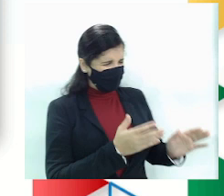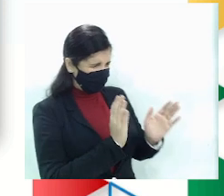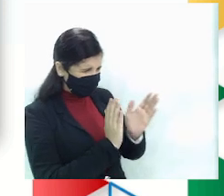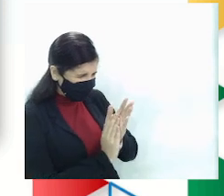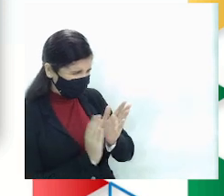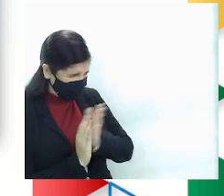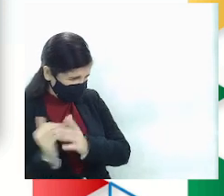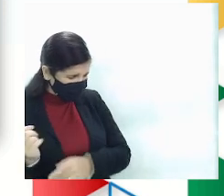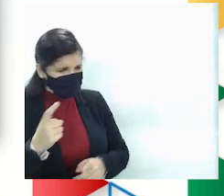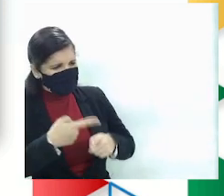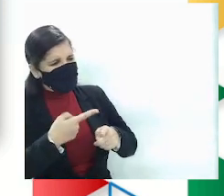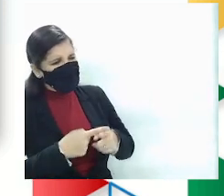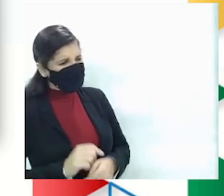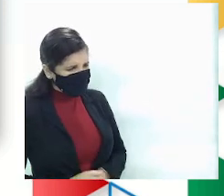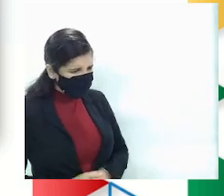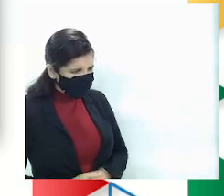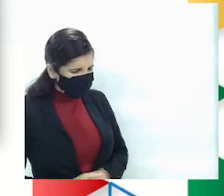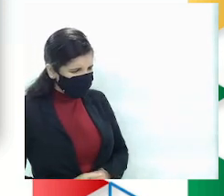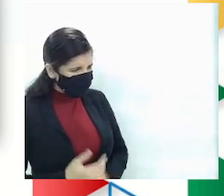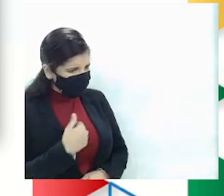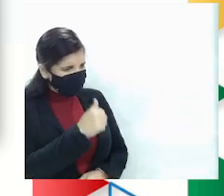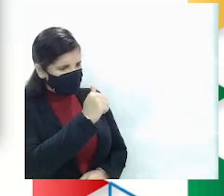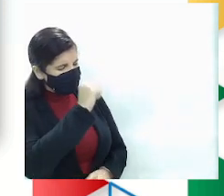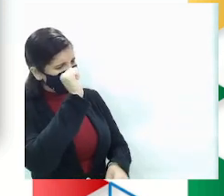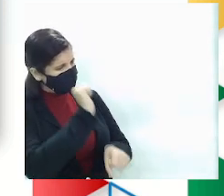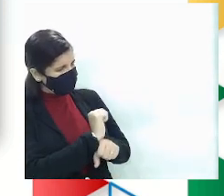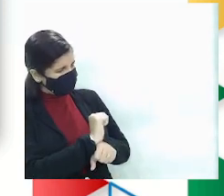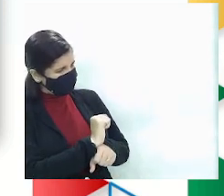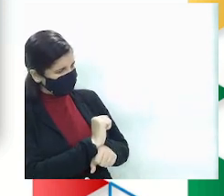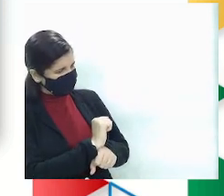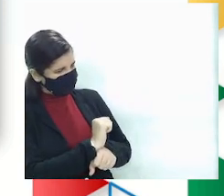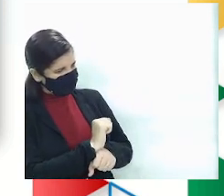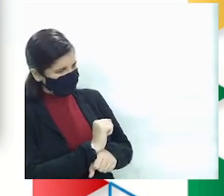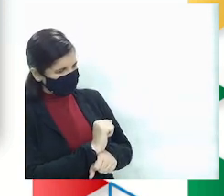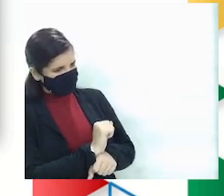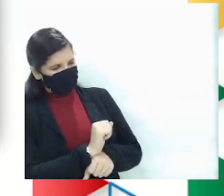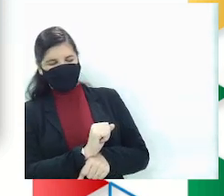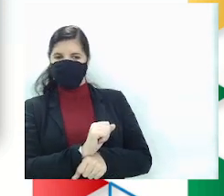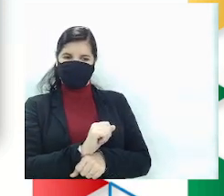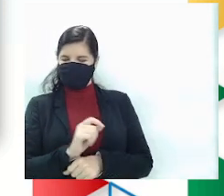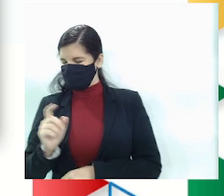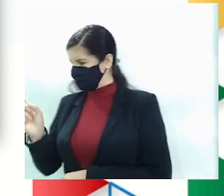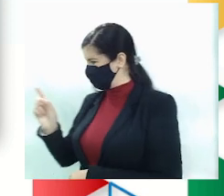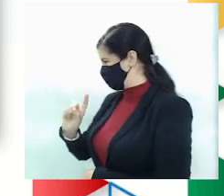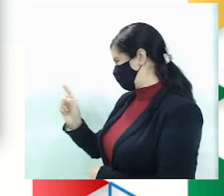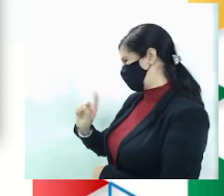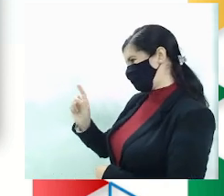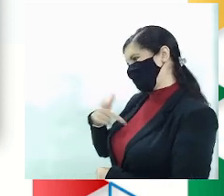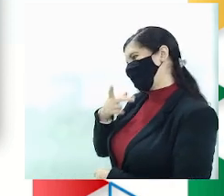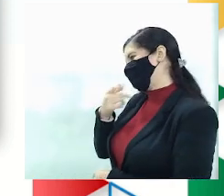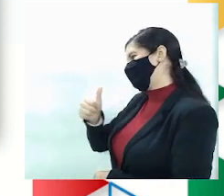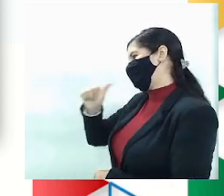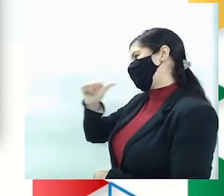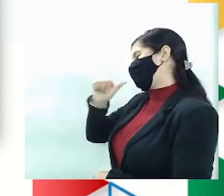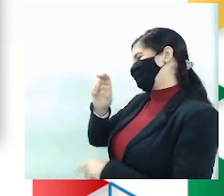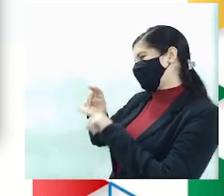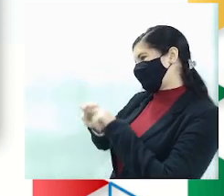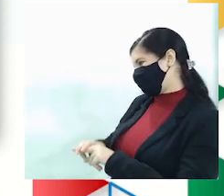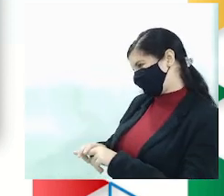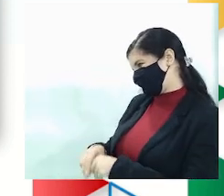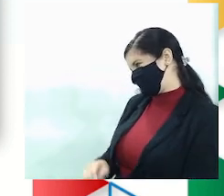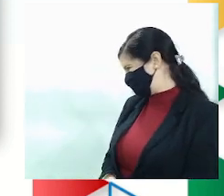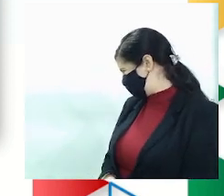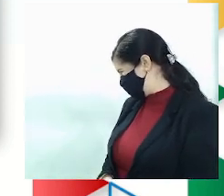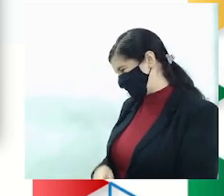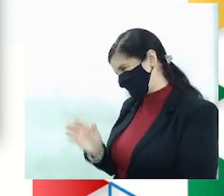quê? Ué, ele não parou de beber? Não, agora ele só bebe sentado. Olha